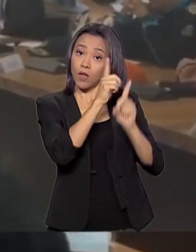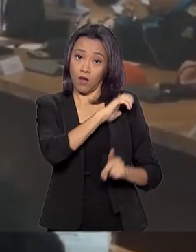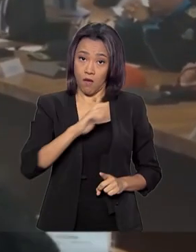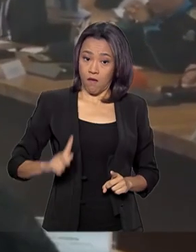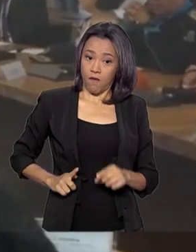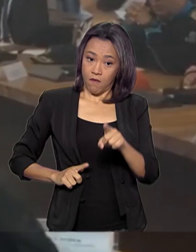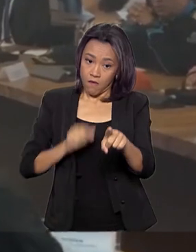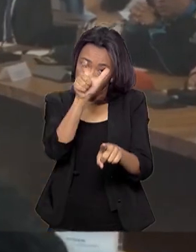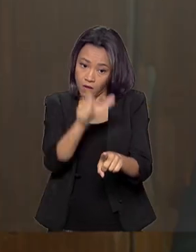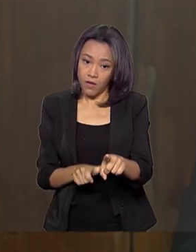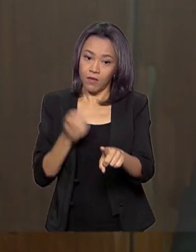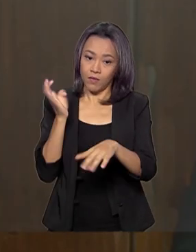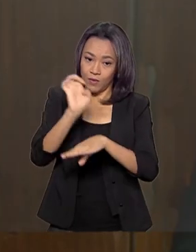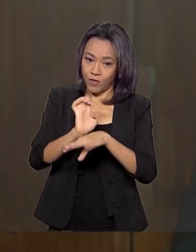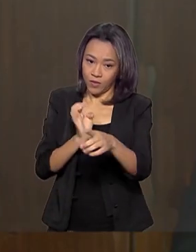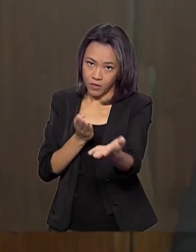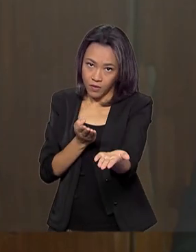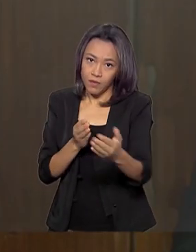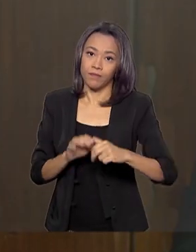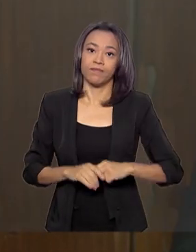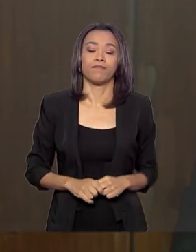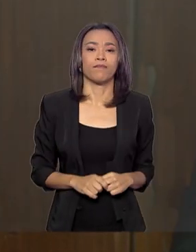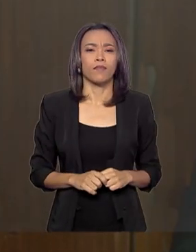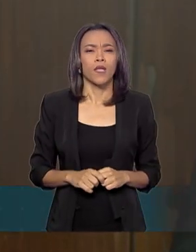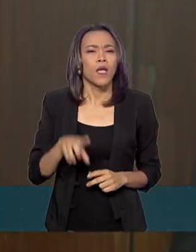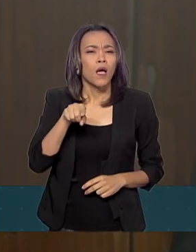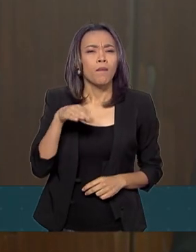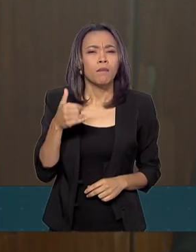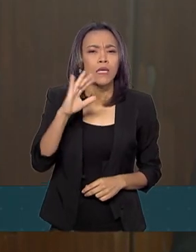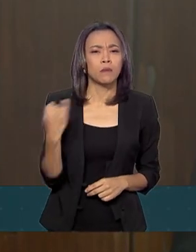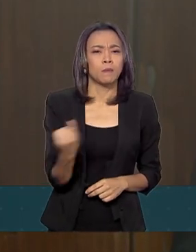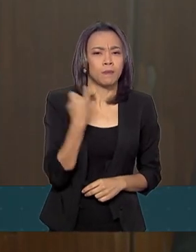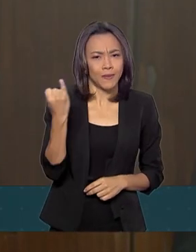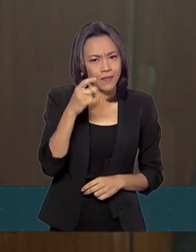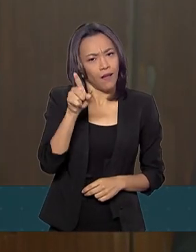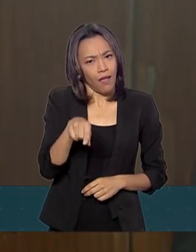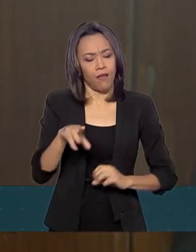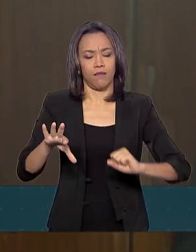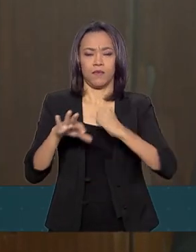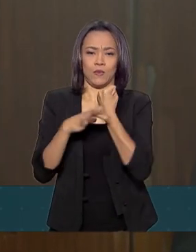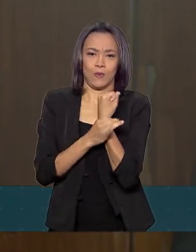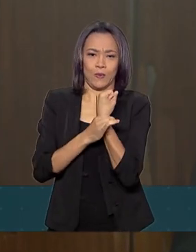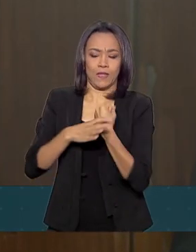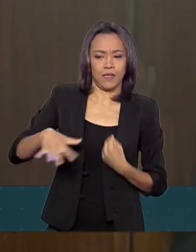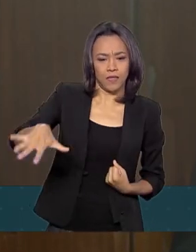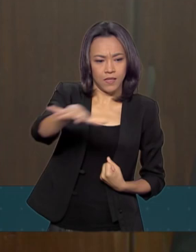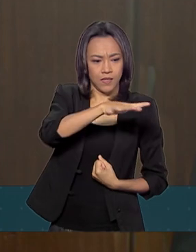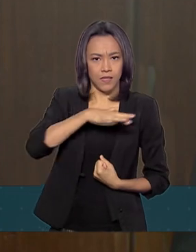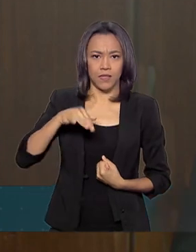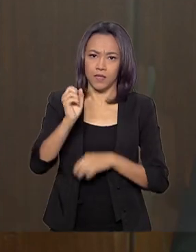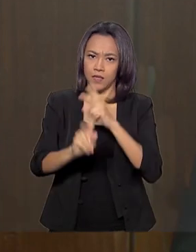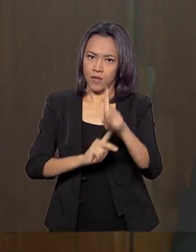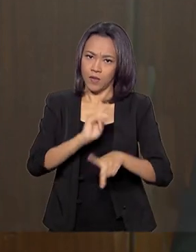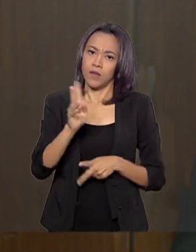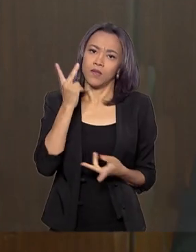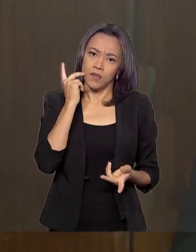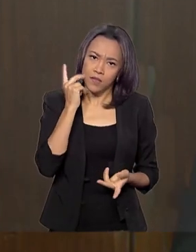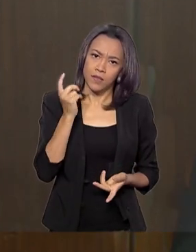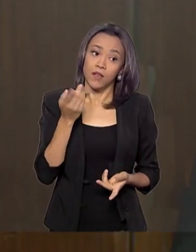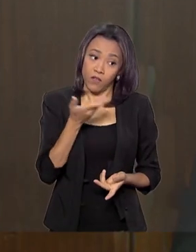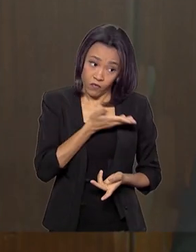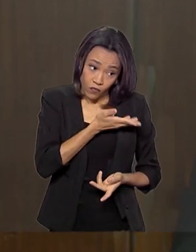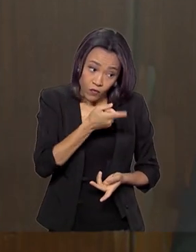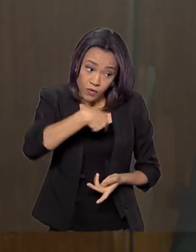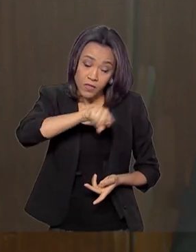Estado, Camilo Santana. A coisa mais importante para nós é a garantia da segurança da população cearense. E o que os senhores